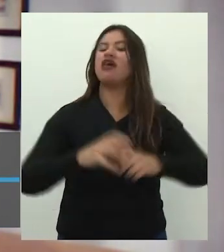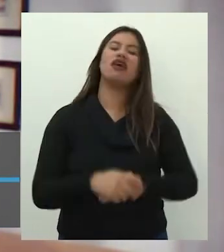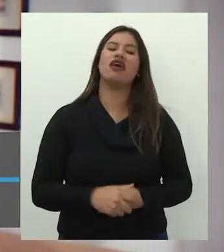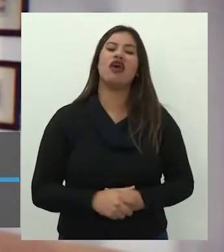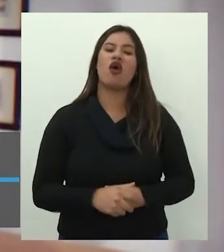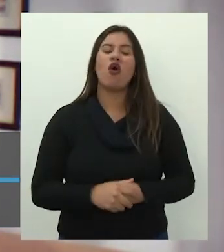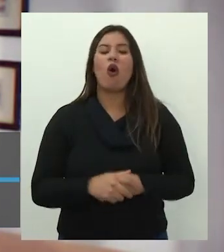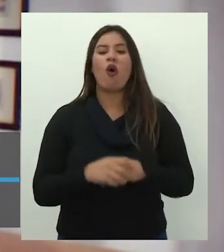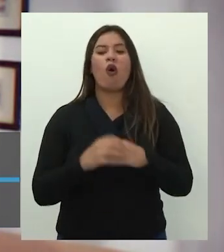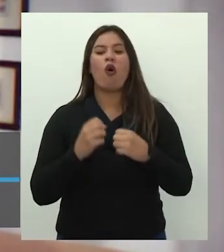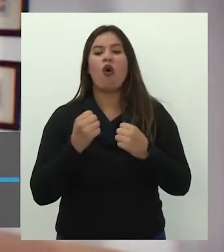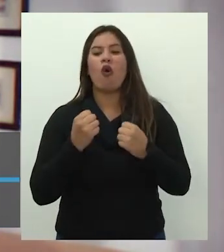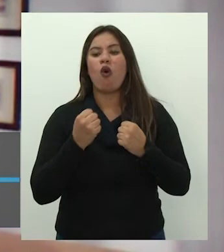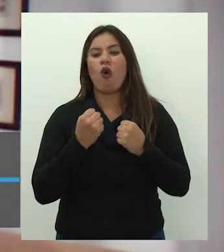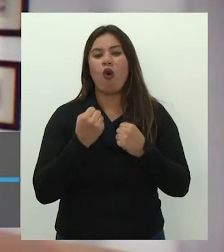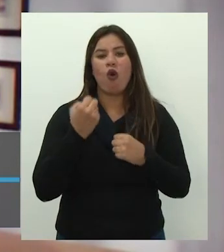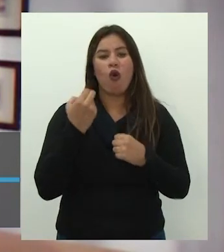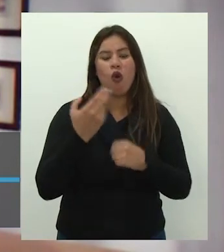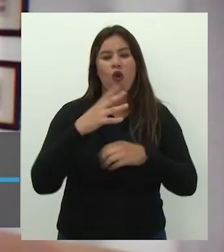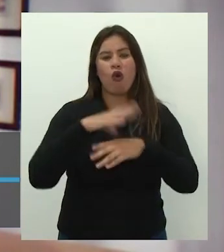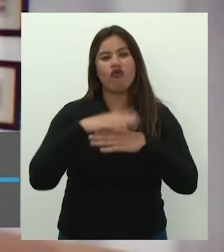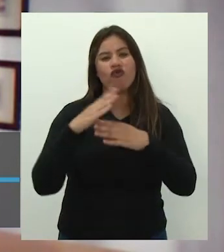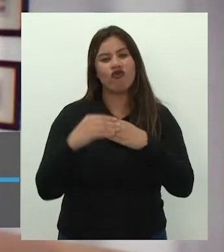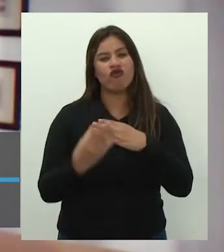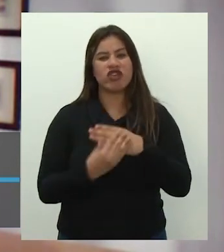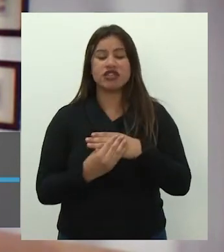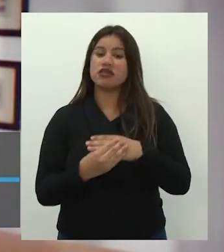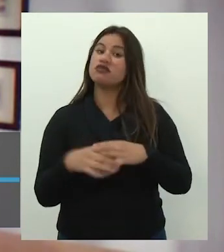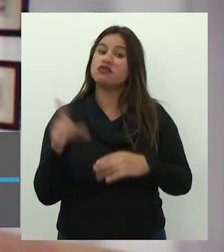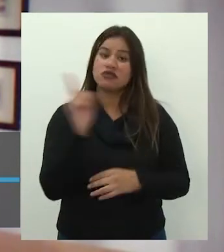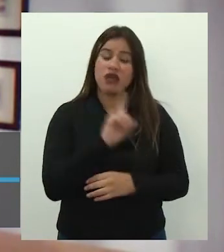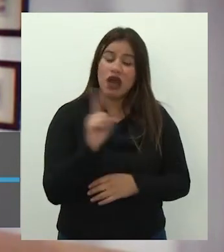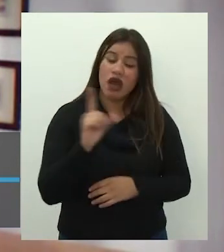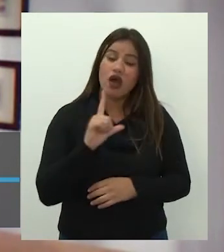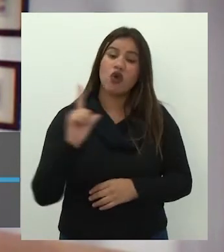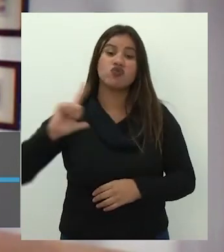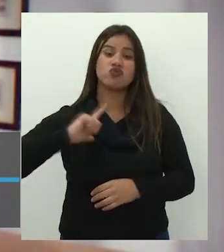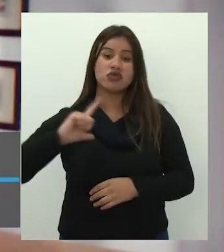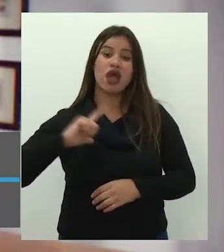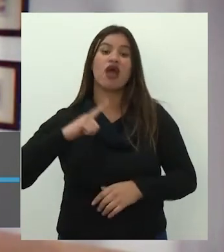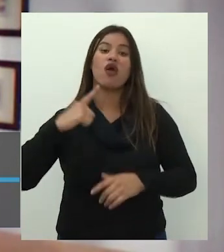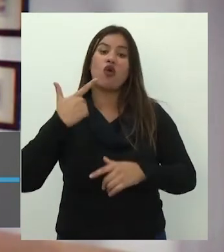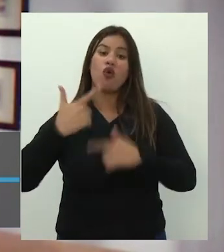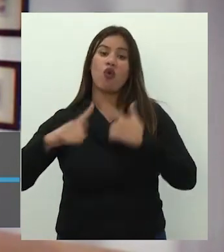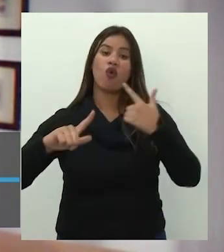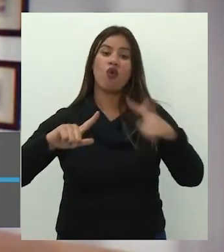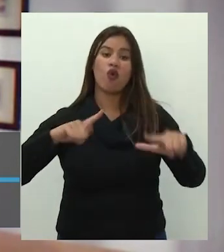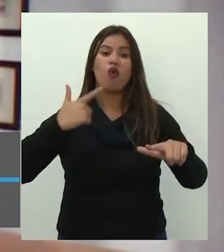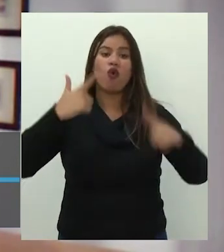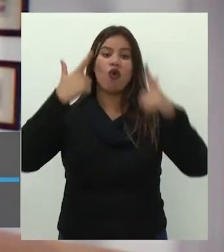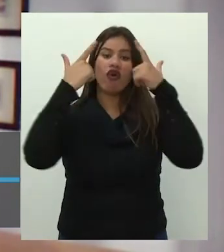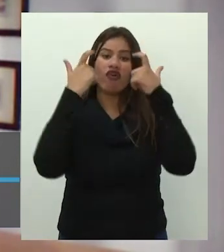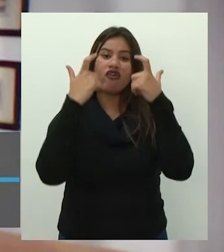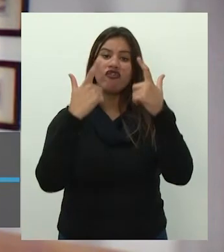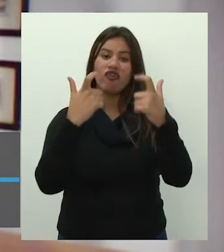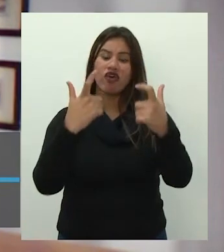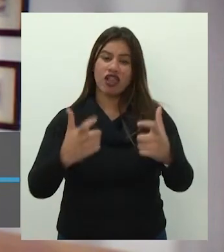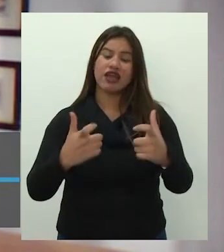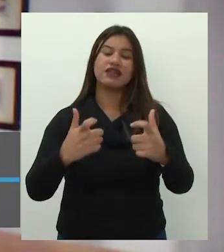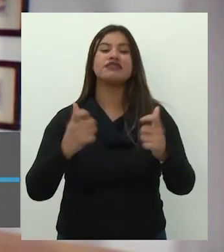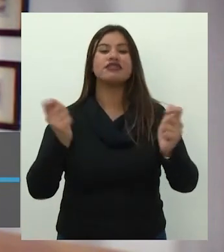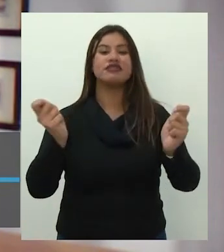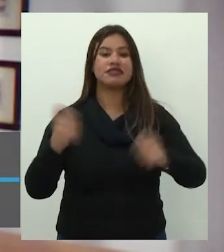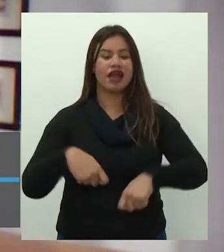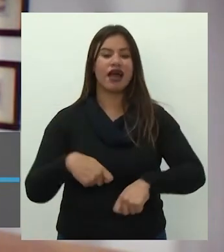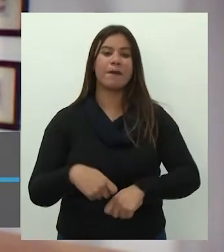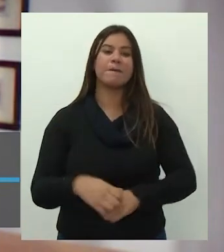uma agressão desse jeito física. Existem muitos outros modos de cometer